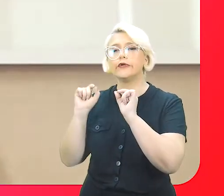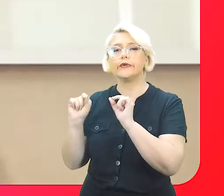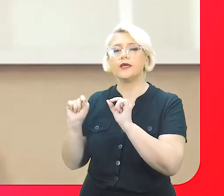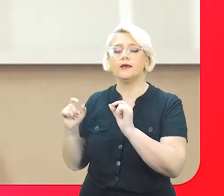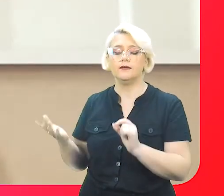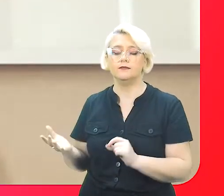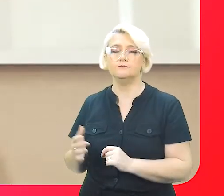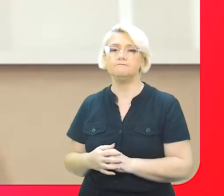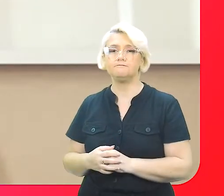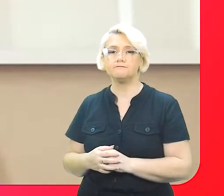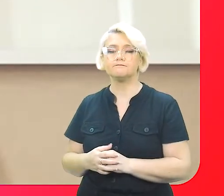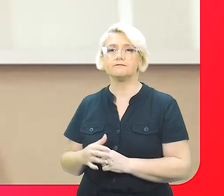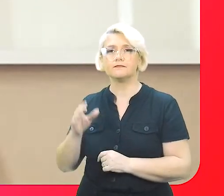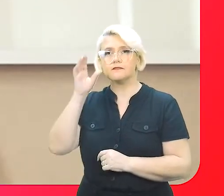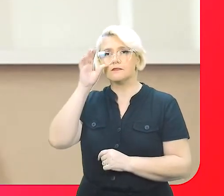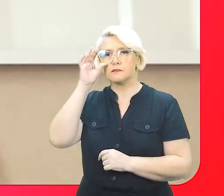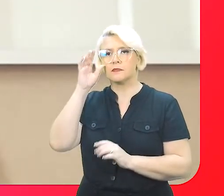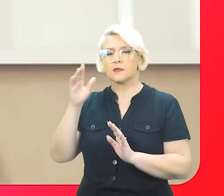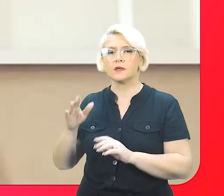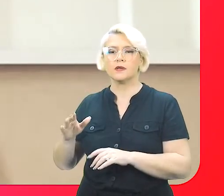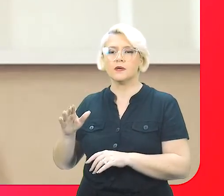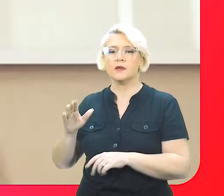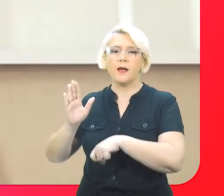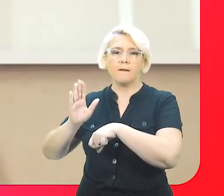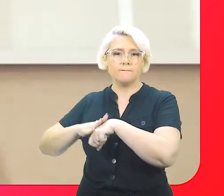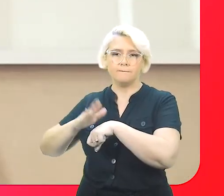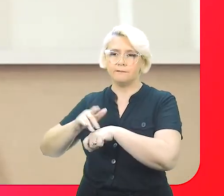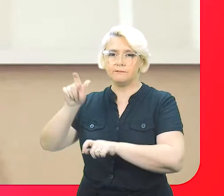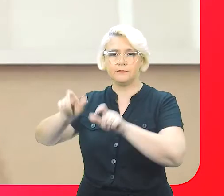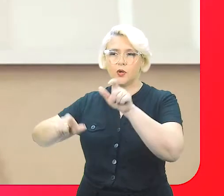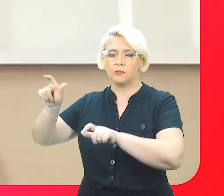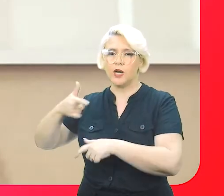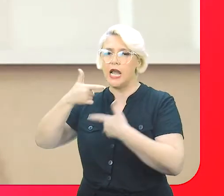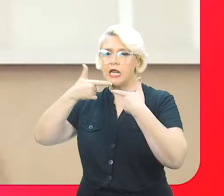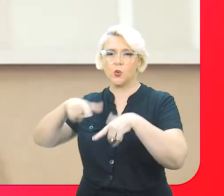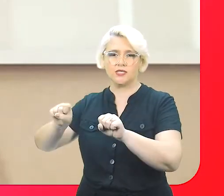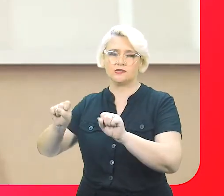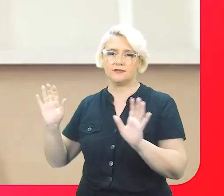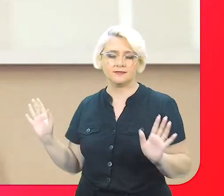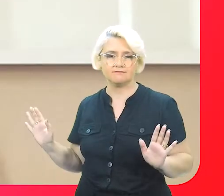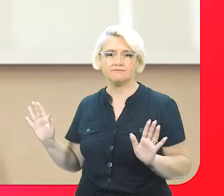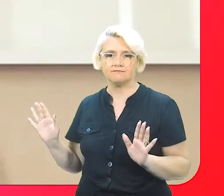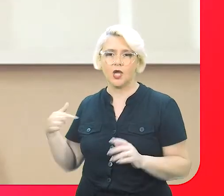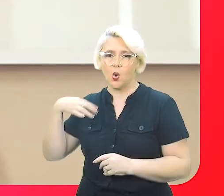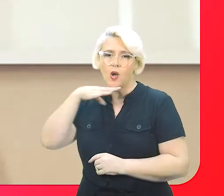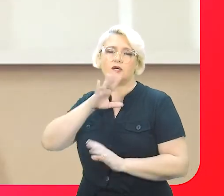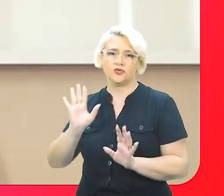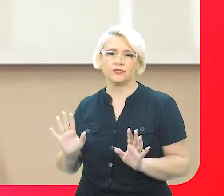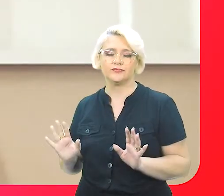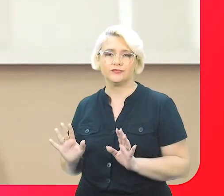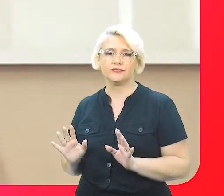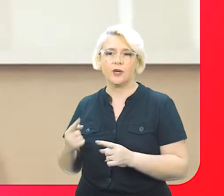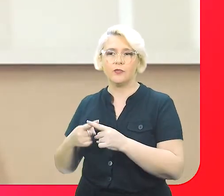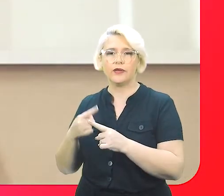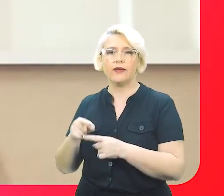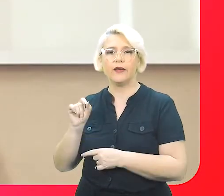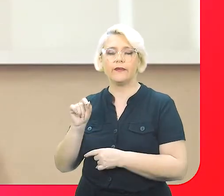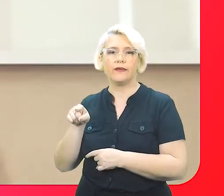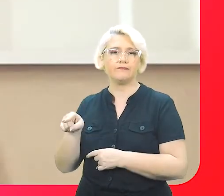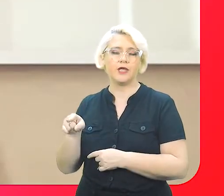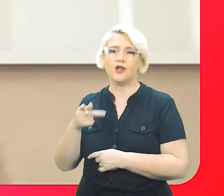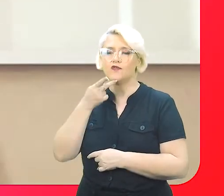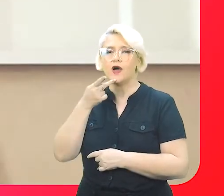com os próprios intelectuais, os próprios linguistas, que colocam